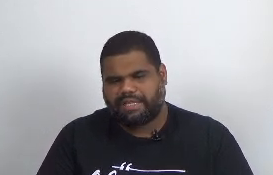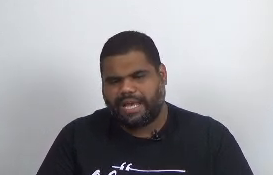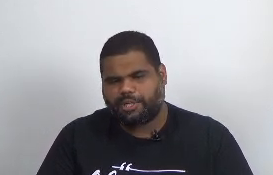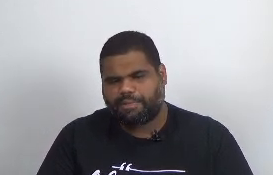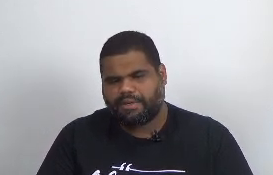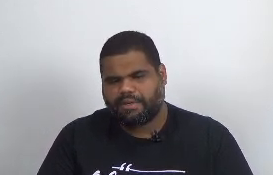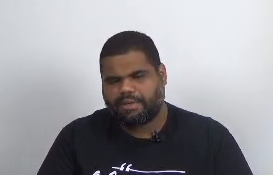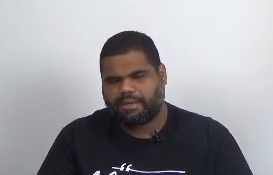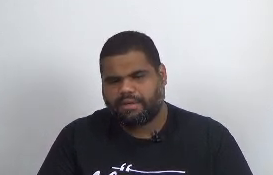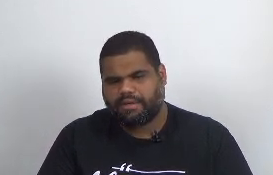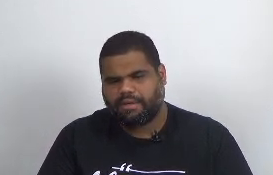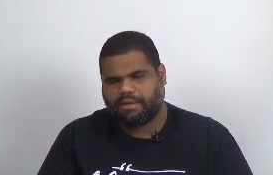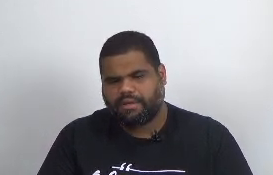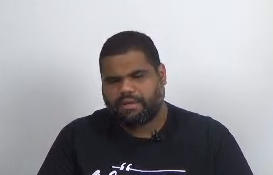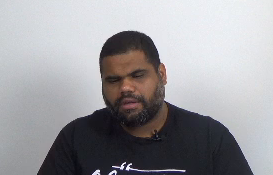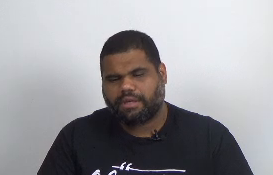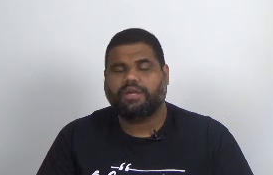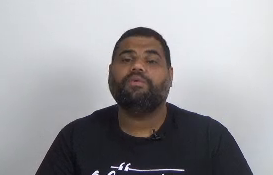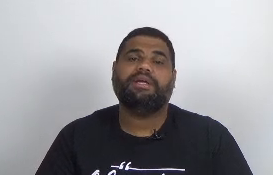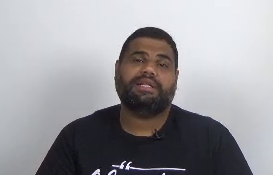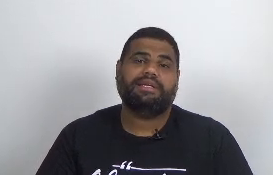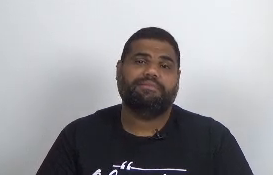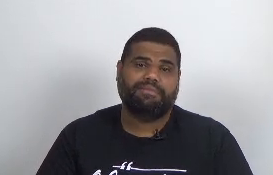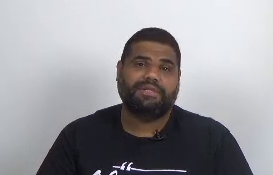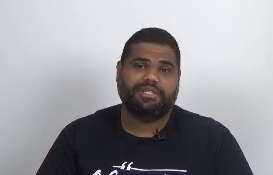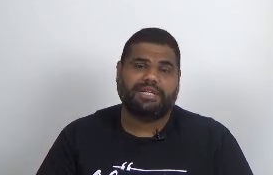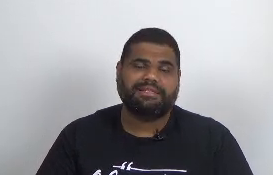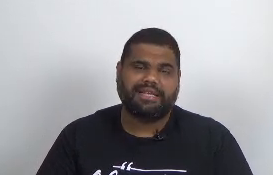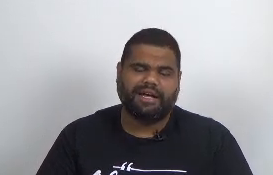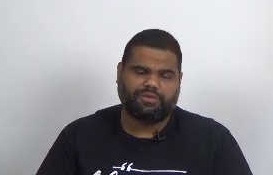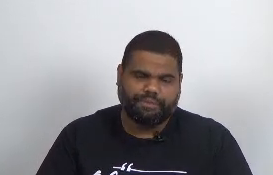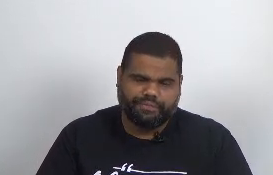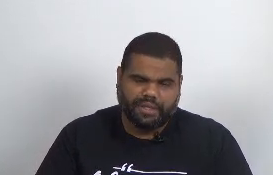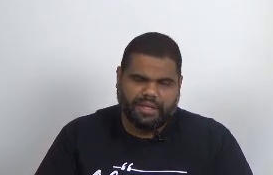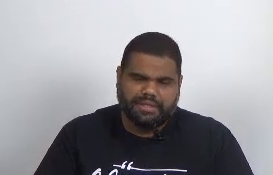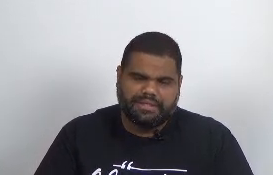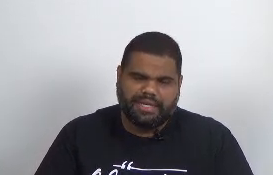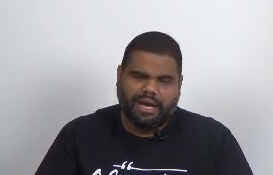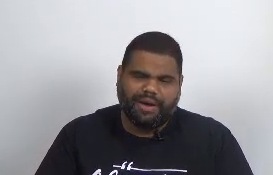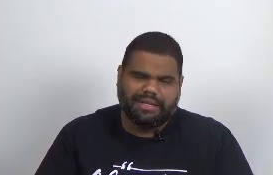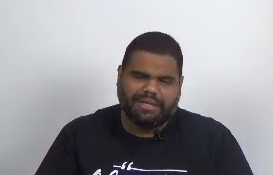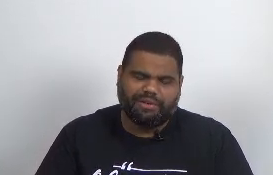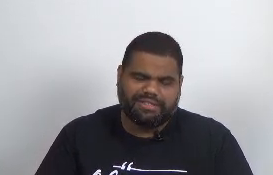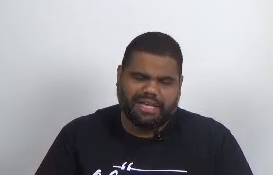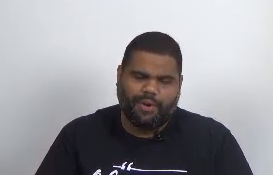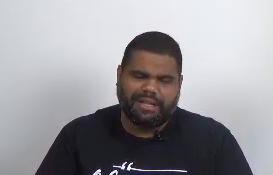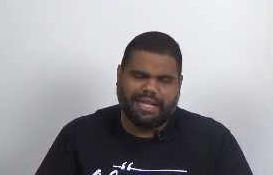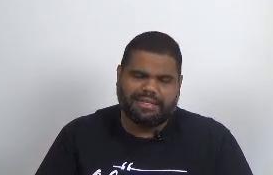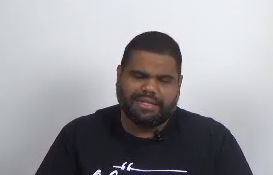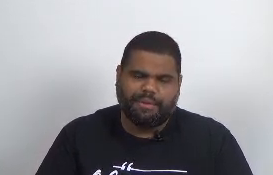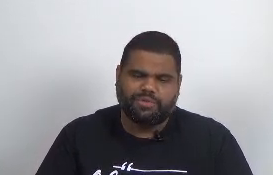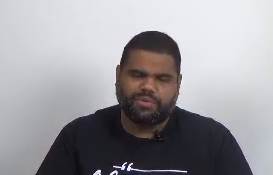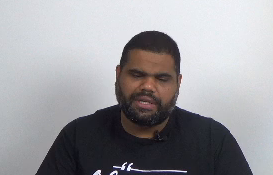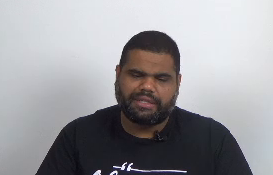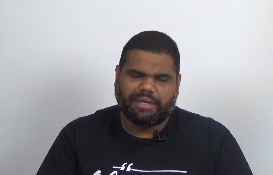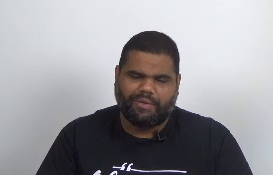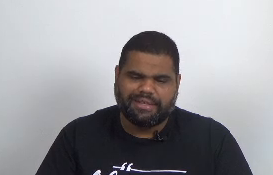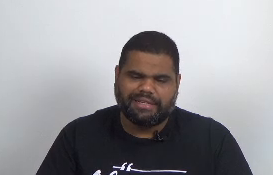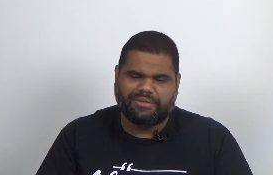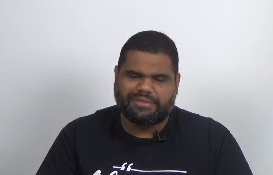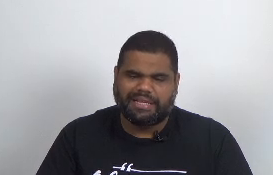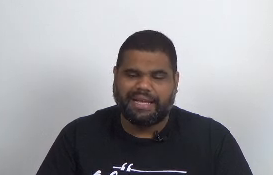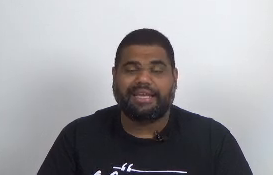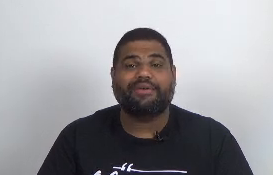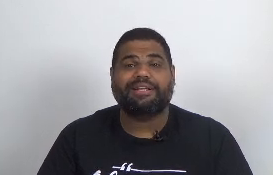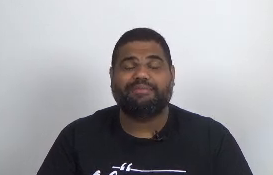significa para o SESP que o item está certo. Se ao analisarmos o item,